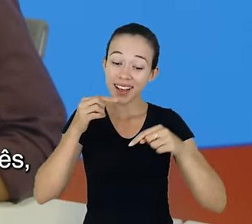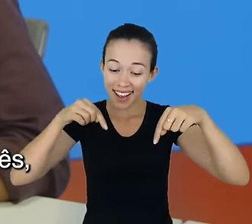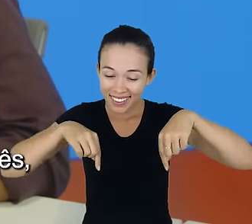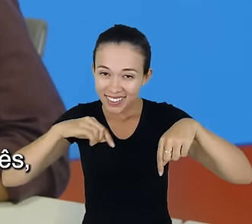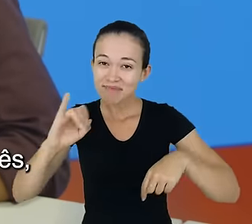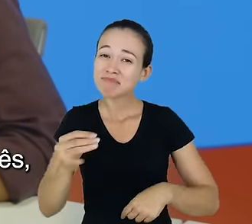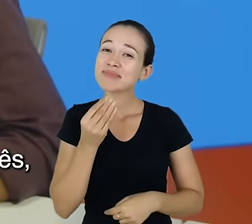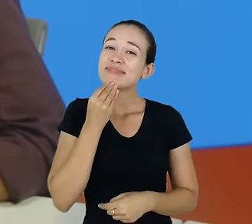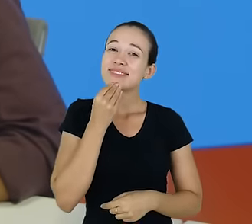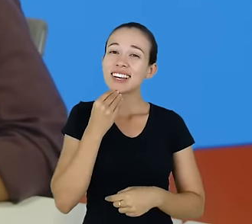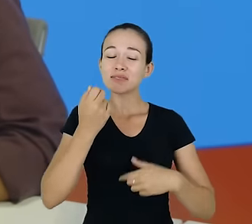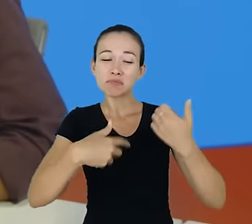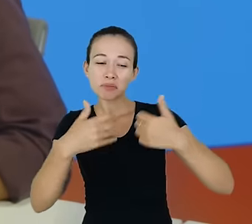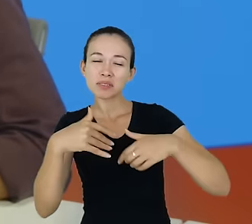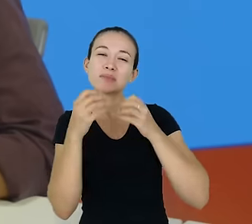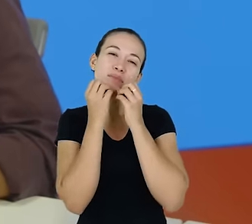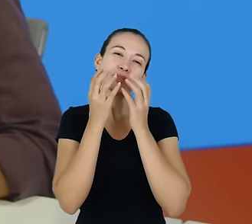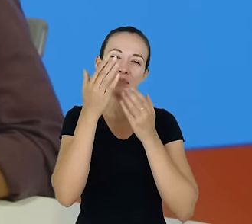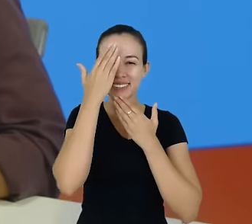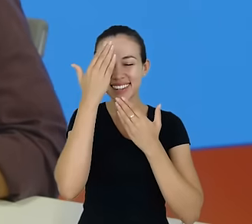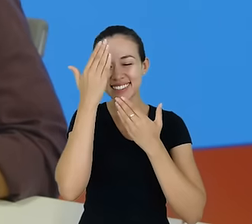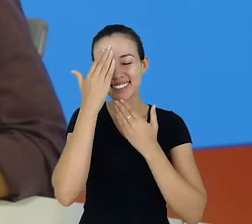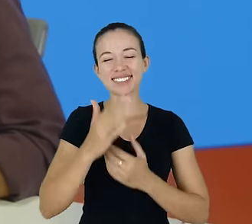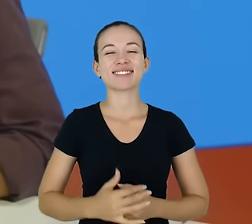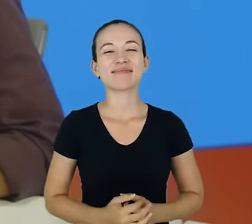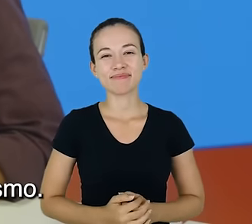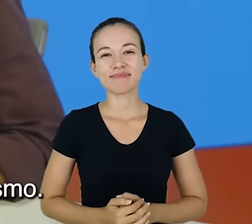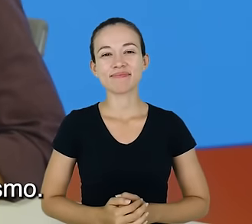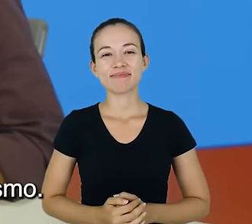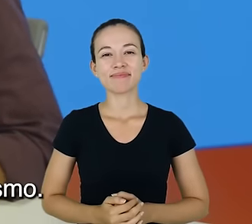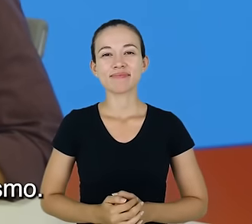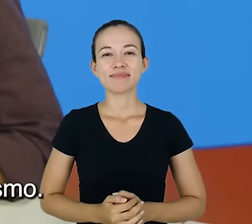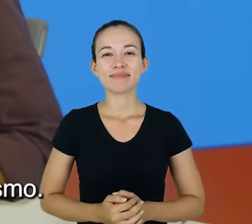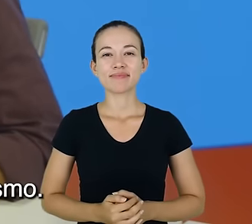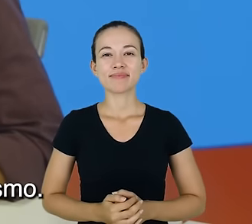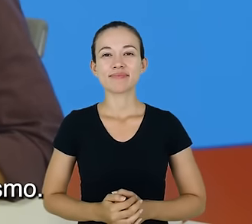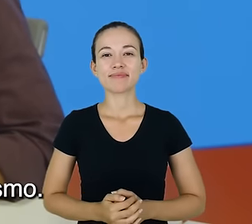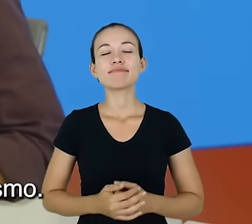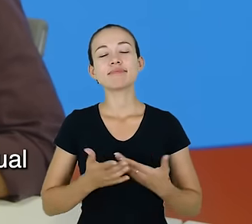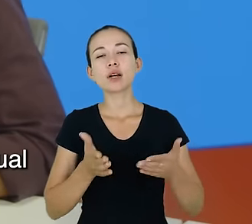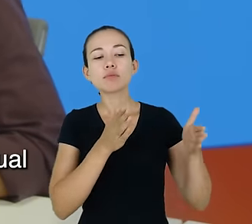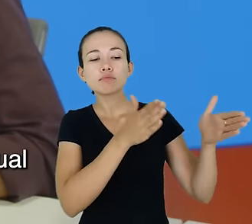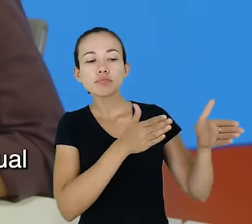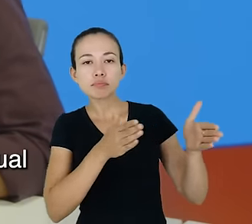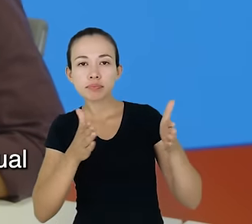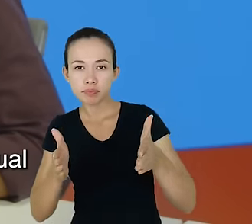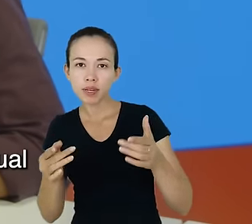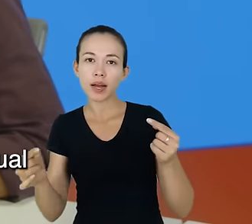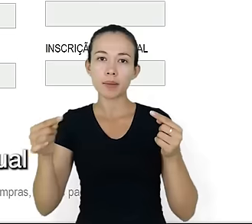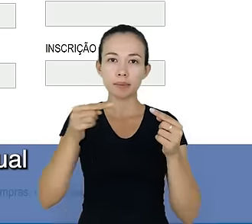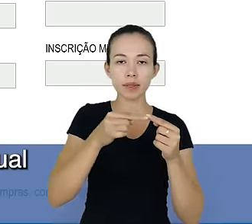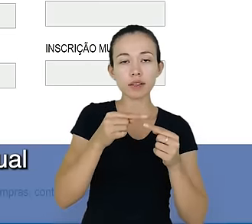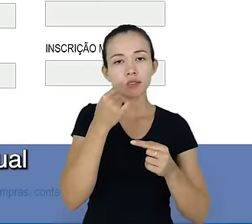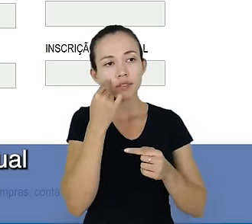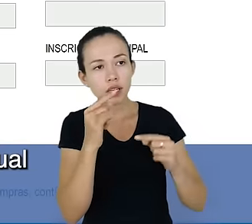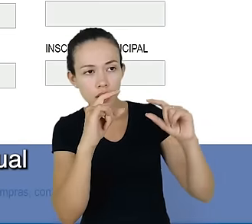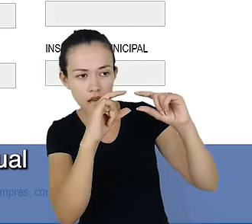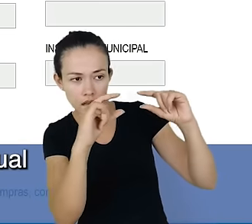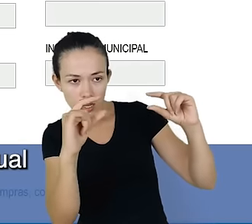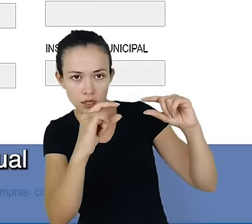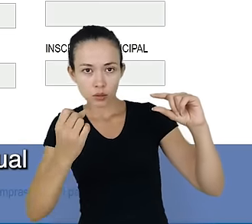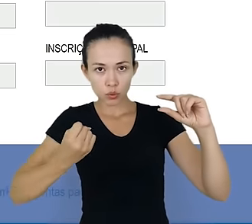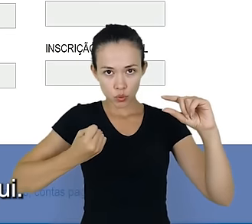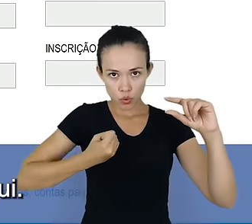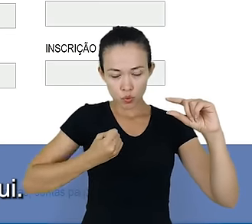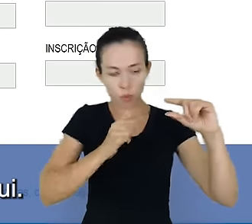chamado tá então o que é o os primeiros passos seriam esses mesmo a gente vai Verifica a inscrição estadual que vai vir